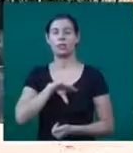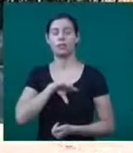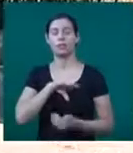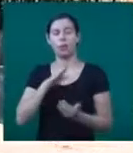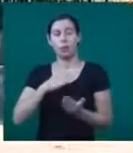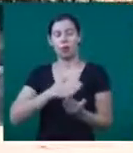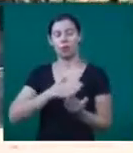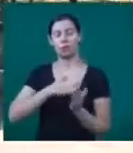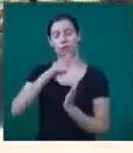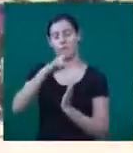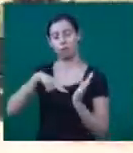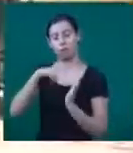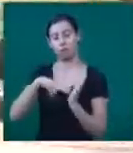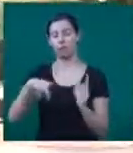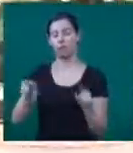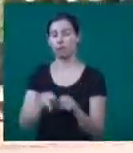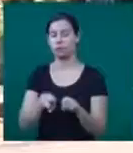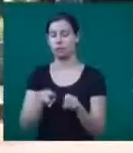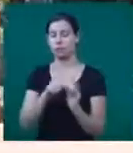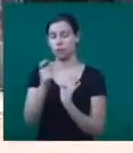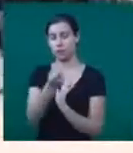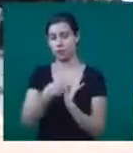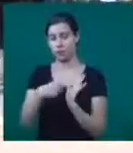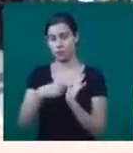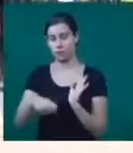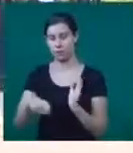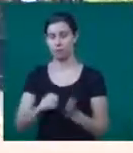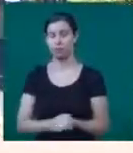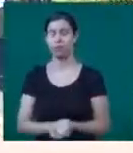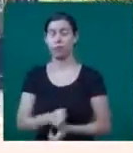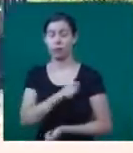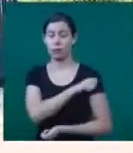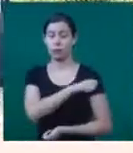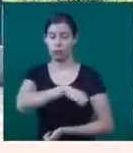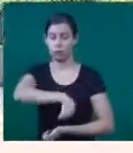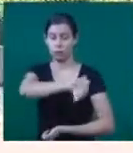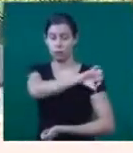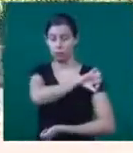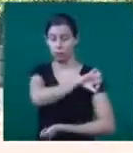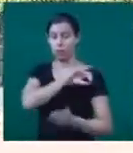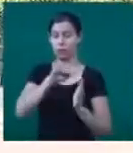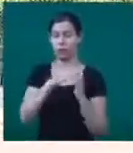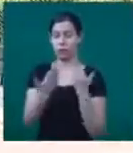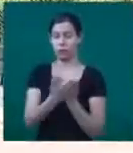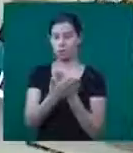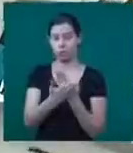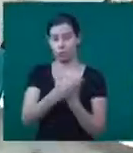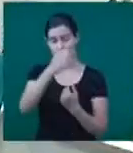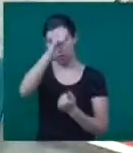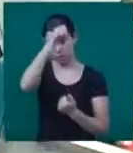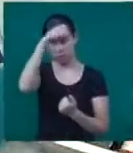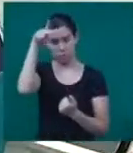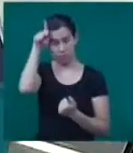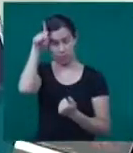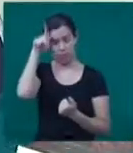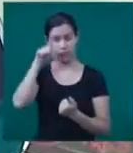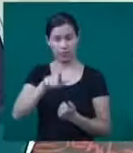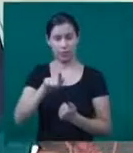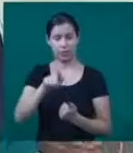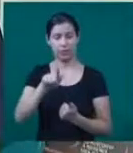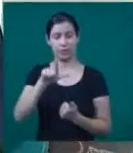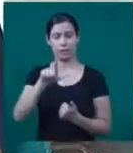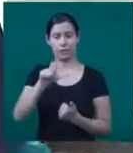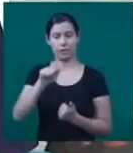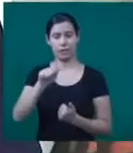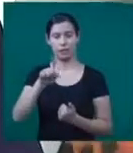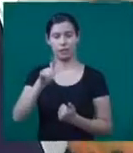A estudante do 9º ano da Escola Municipal Dr. Gladsen Guerra de Resende já se prepara para a prova do concurso que acontece